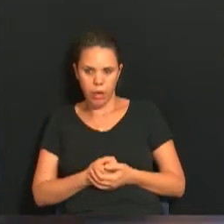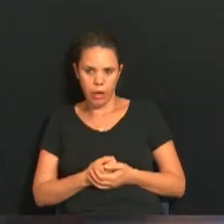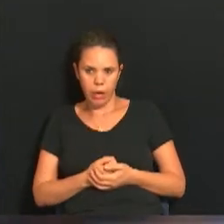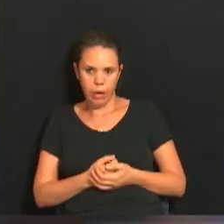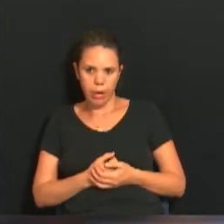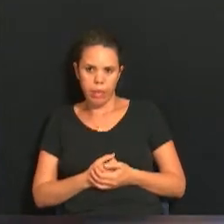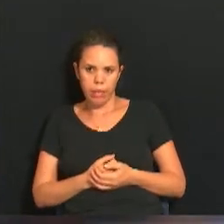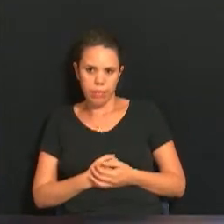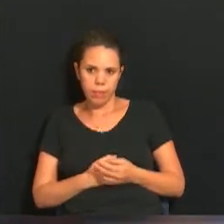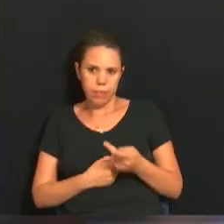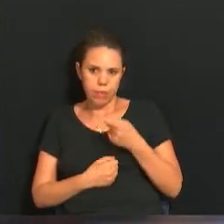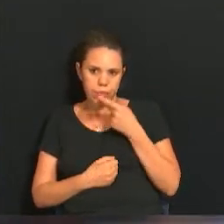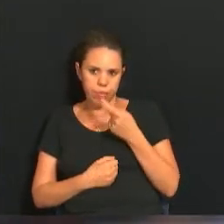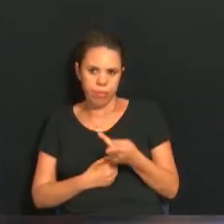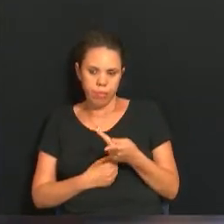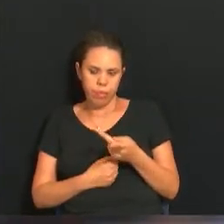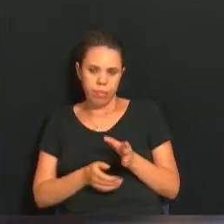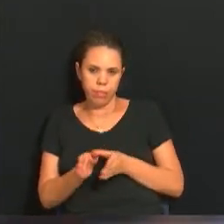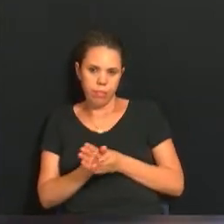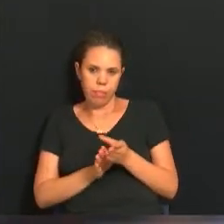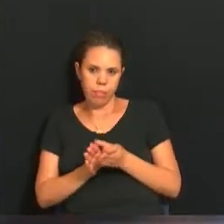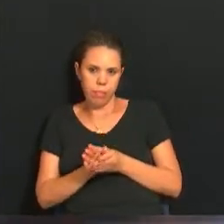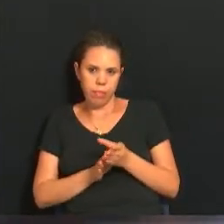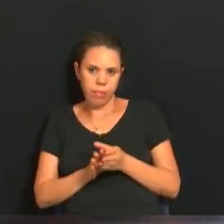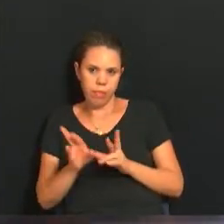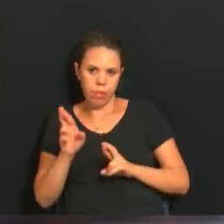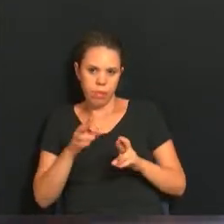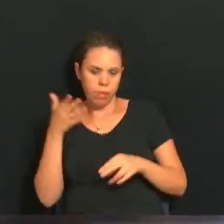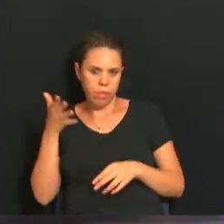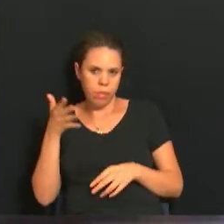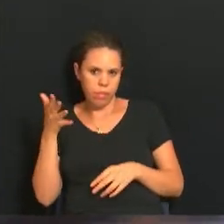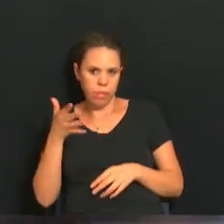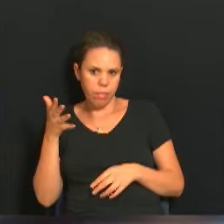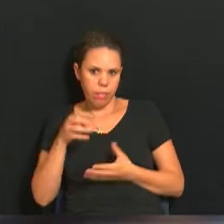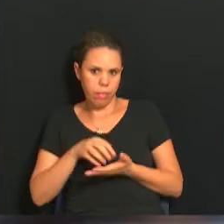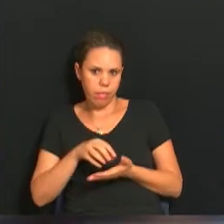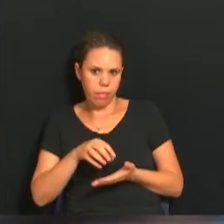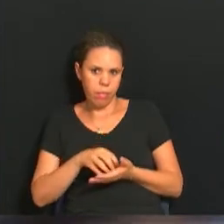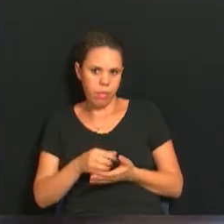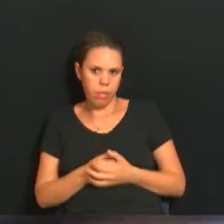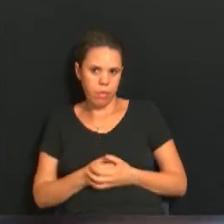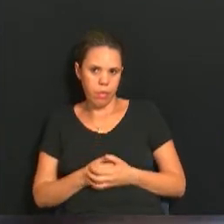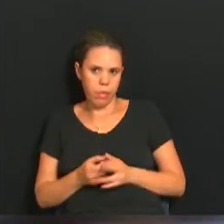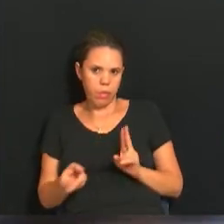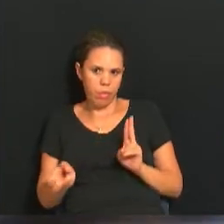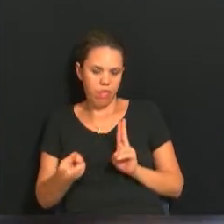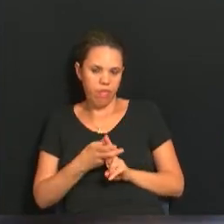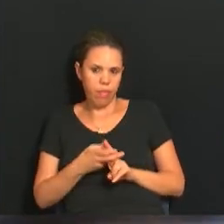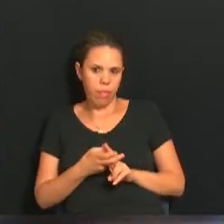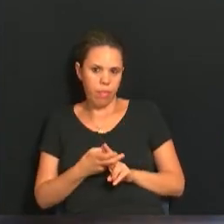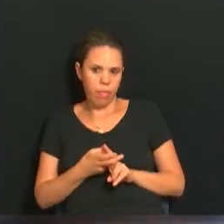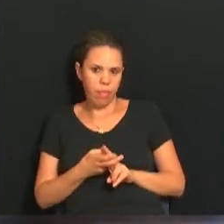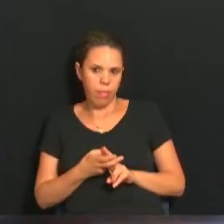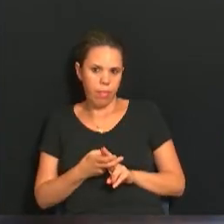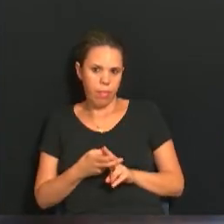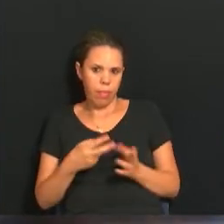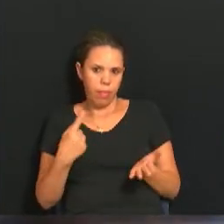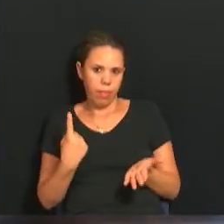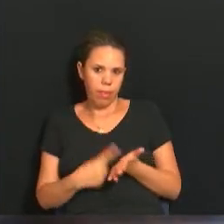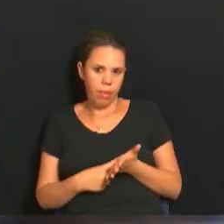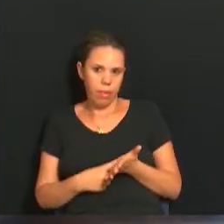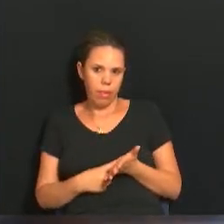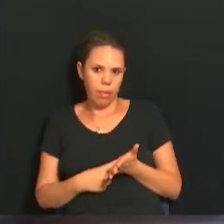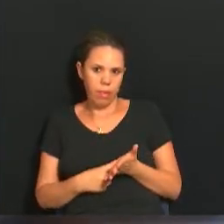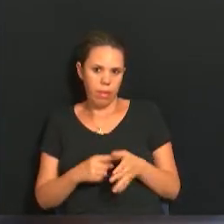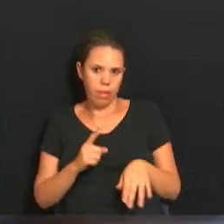que o Conselho, as conferências, né, os órgãos de controle social no SUS, eles engendram o SUS ao mesmo tempo que o